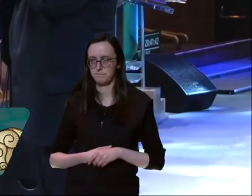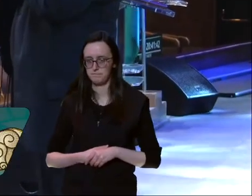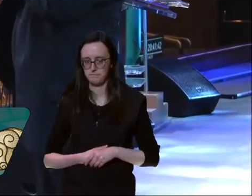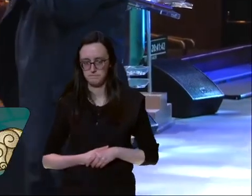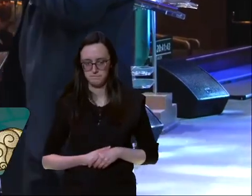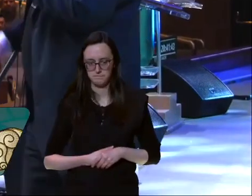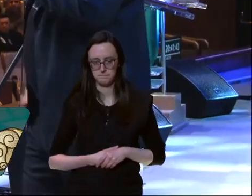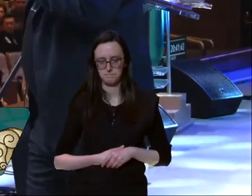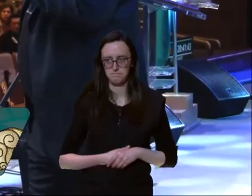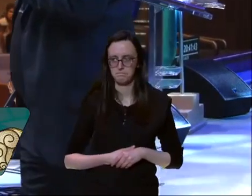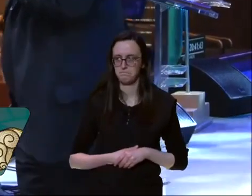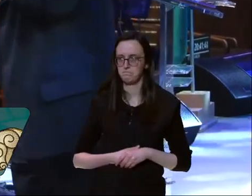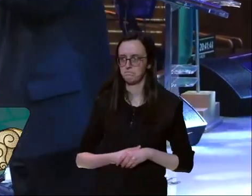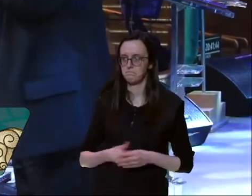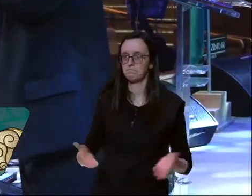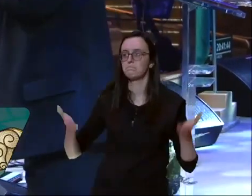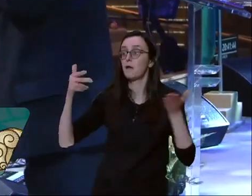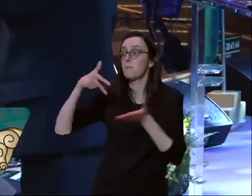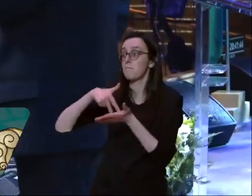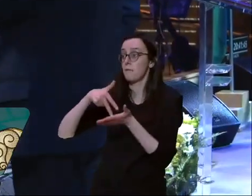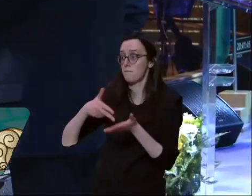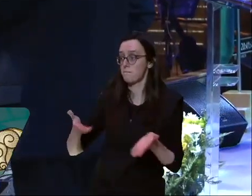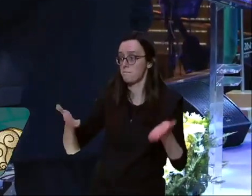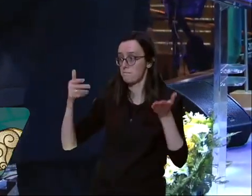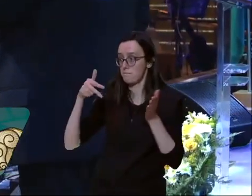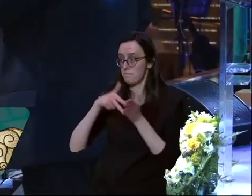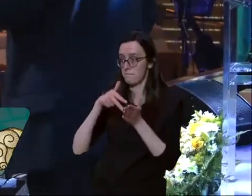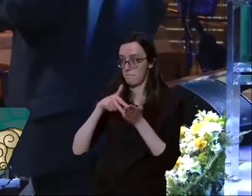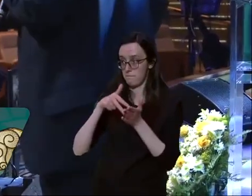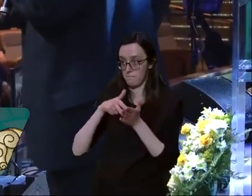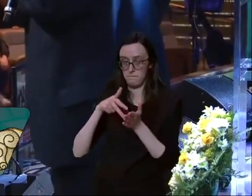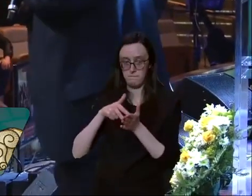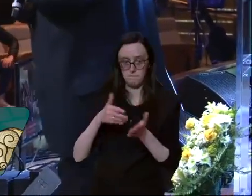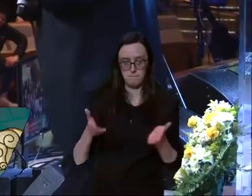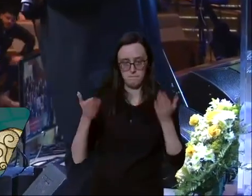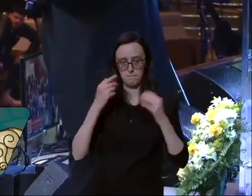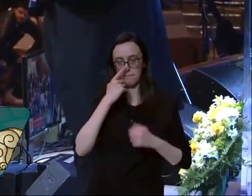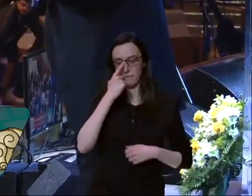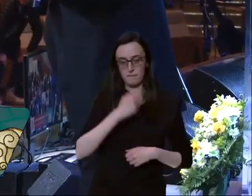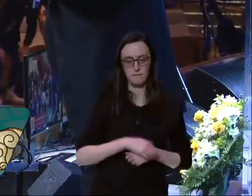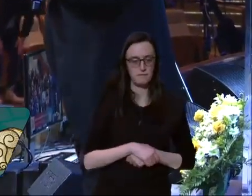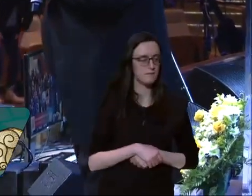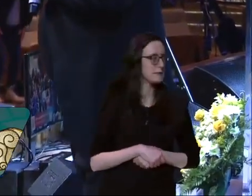Vamos colocar em pé, irmãos. Vamos orar.